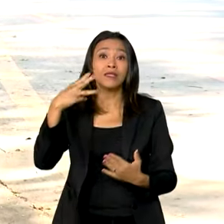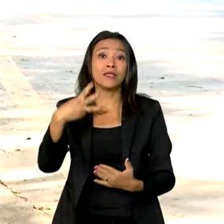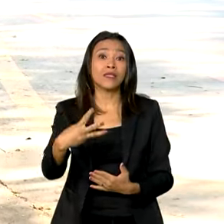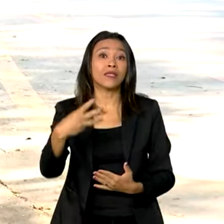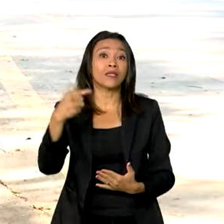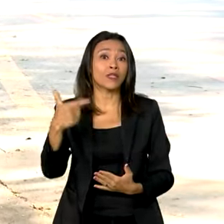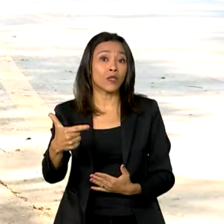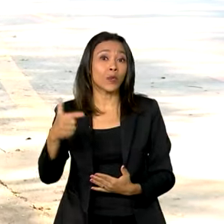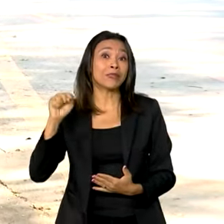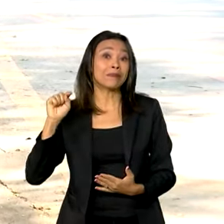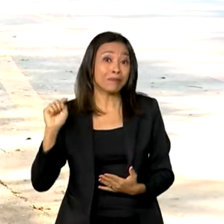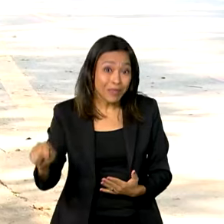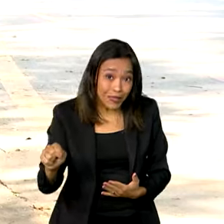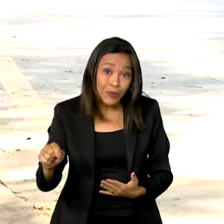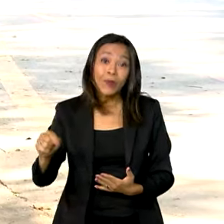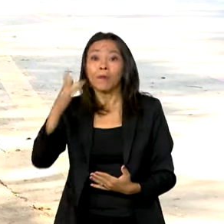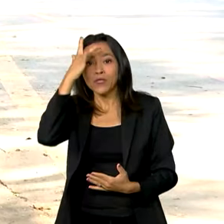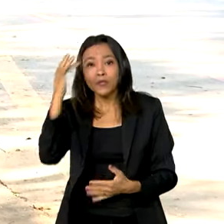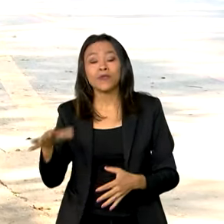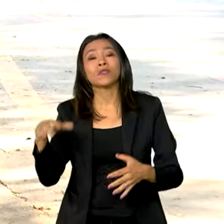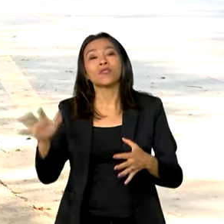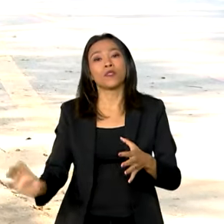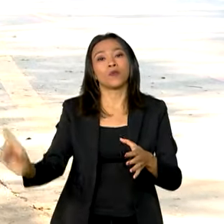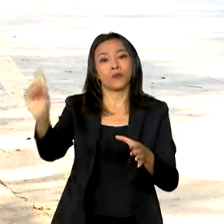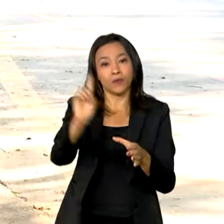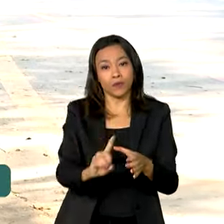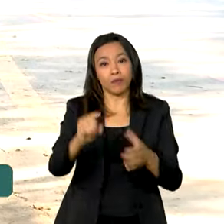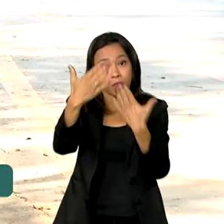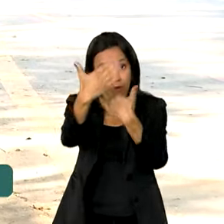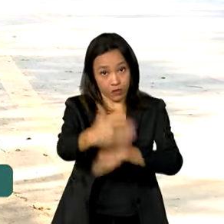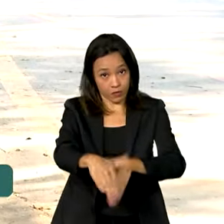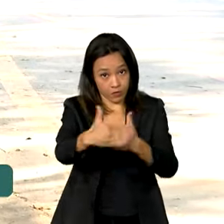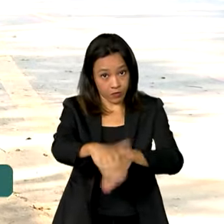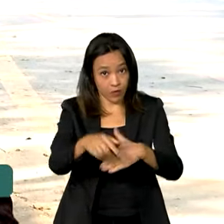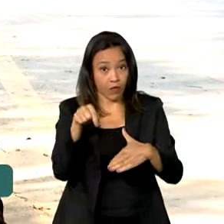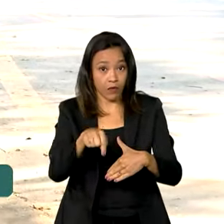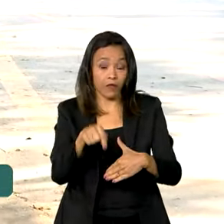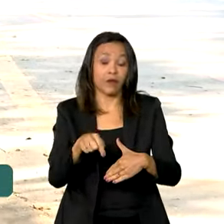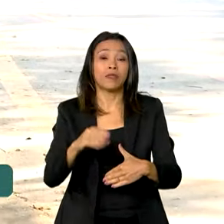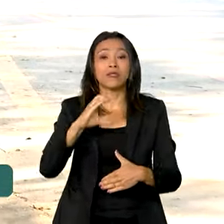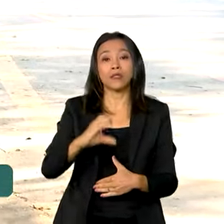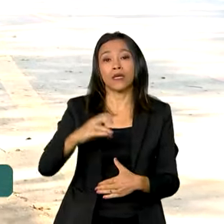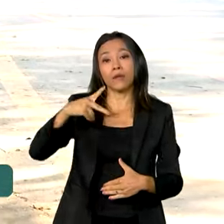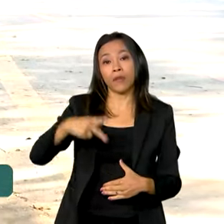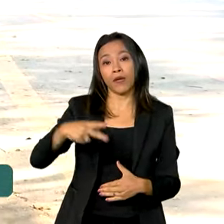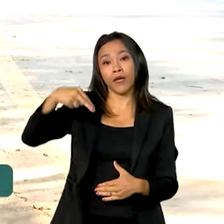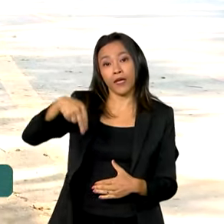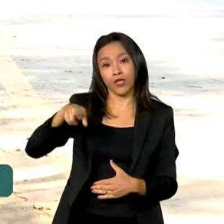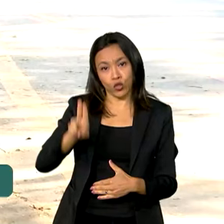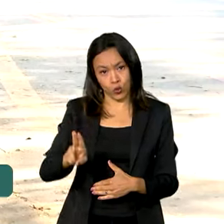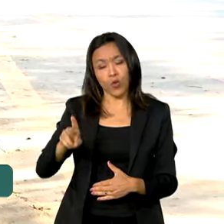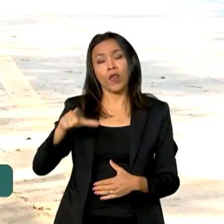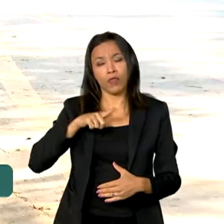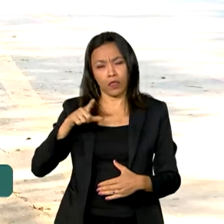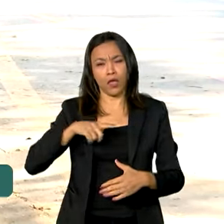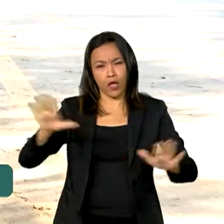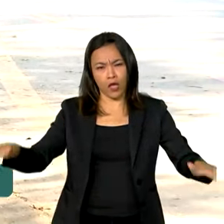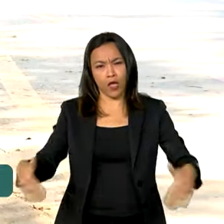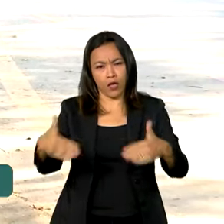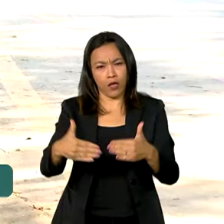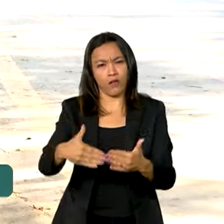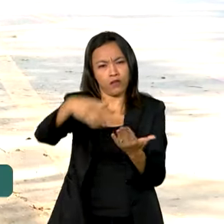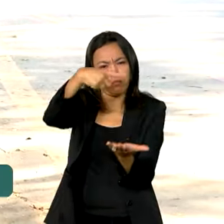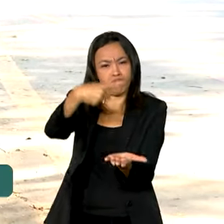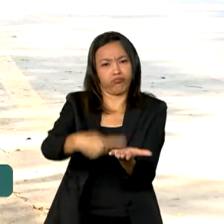32.260 candidatos reintegrados ao Concurso Público Nacional Unificado, o CPNU, após o acordo judicial firmado na